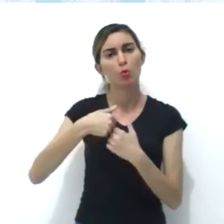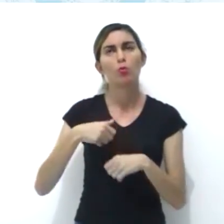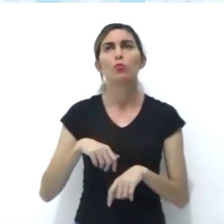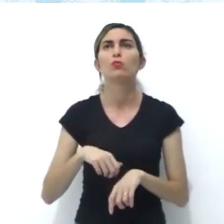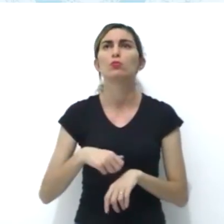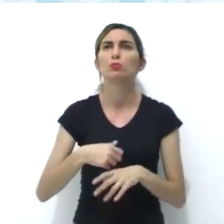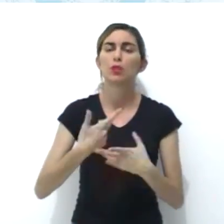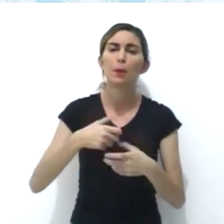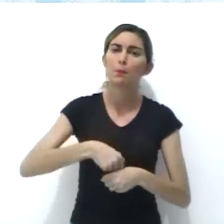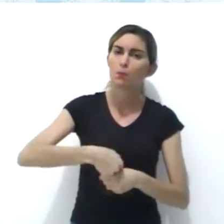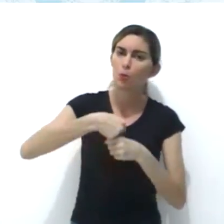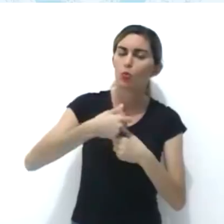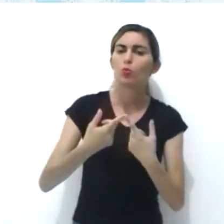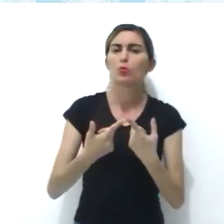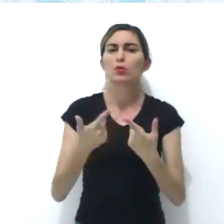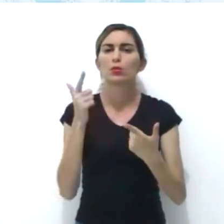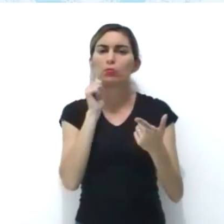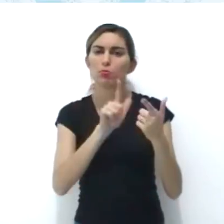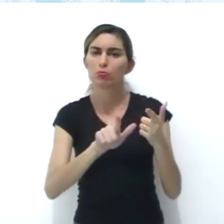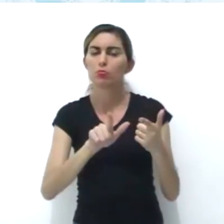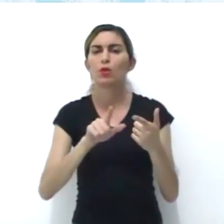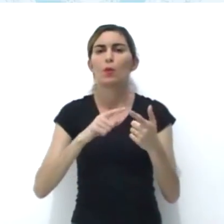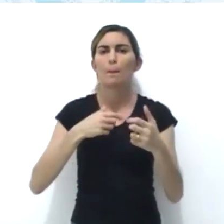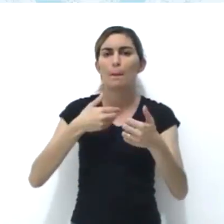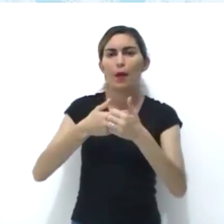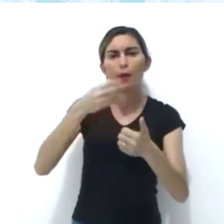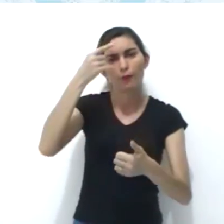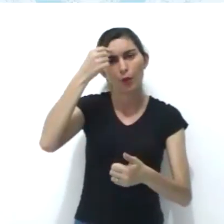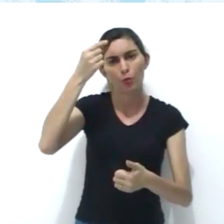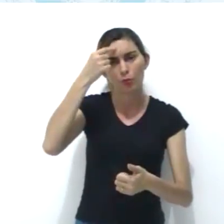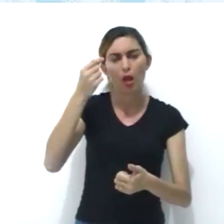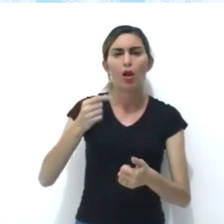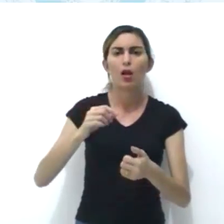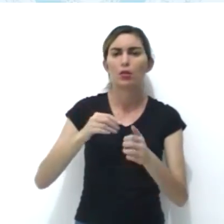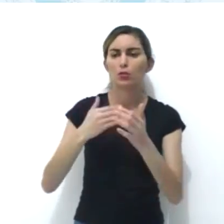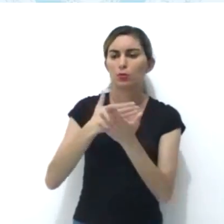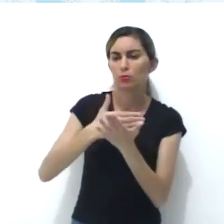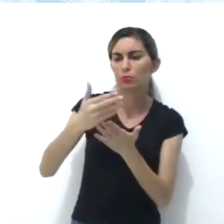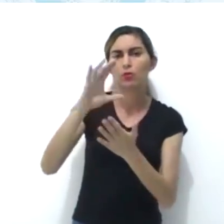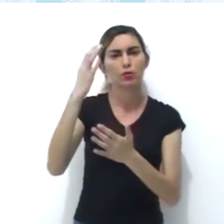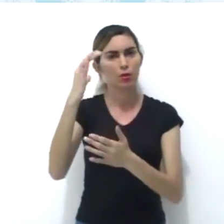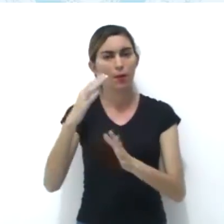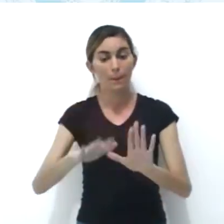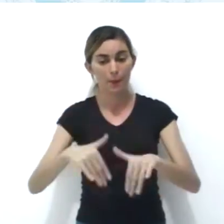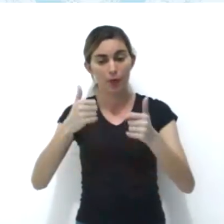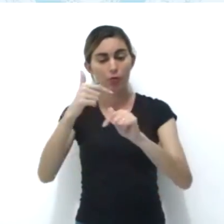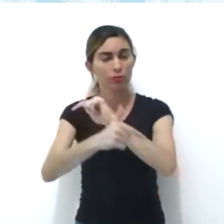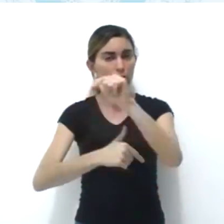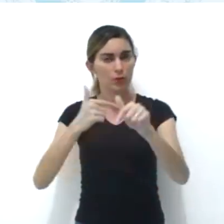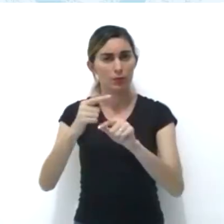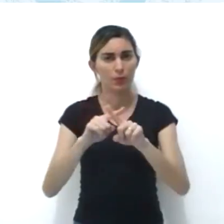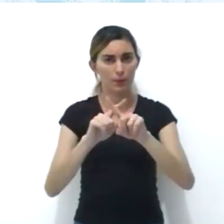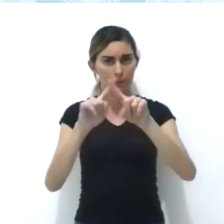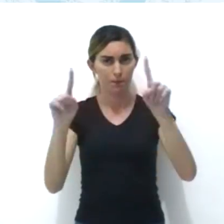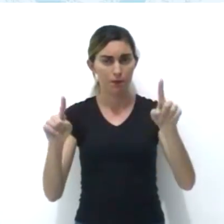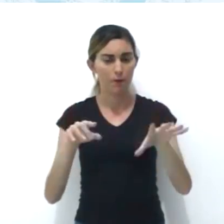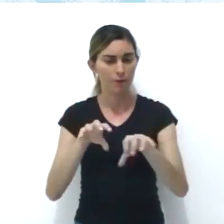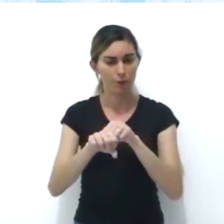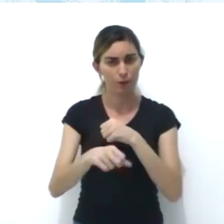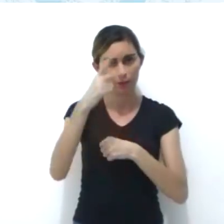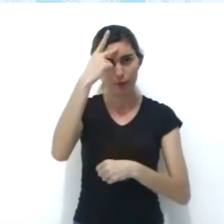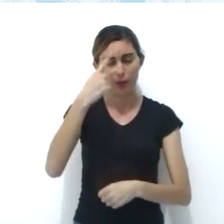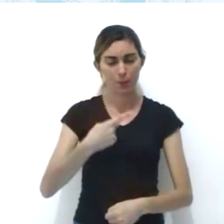iniciação científica jovem, se aproximar mais da universidade, melhorar os seus trabalhos, mas